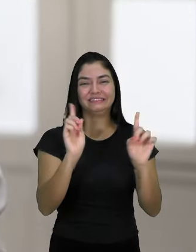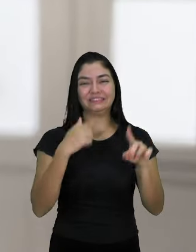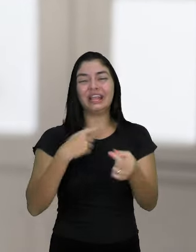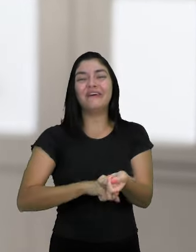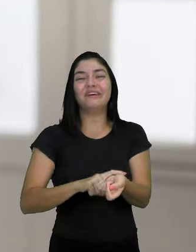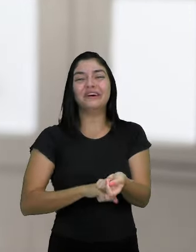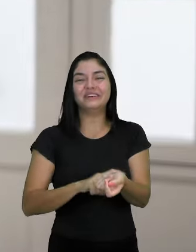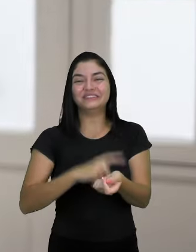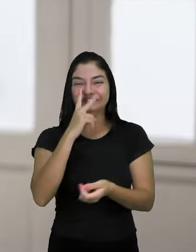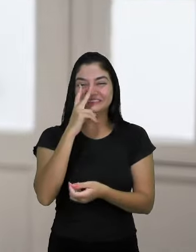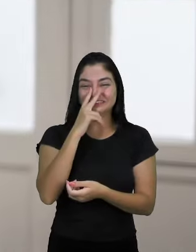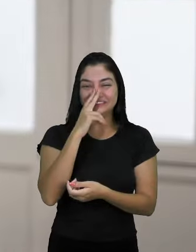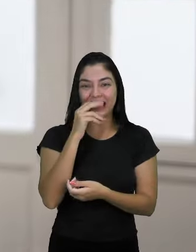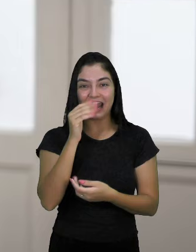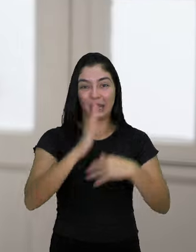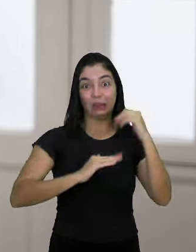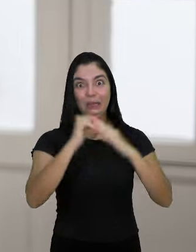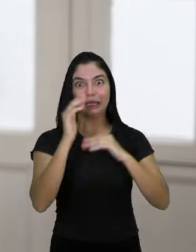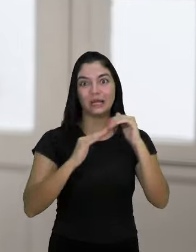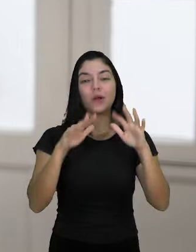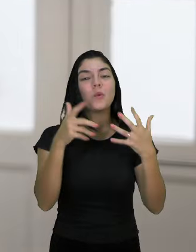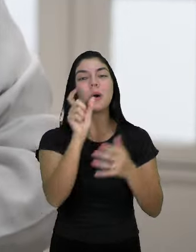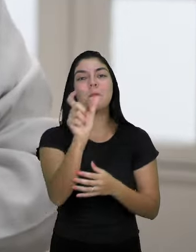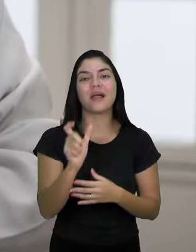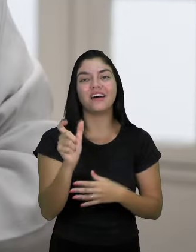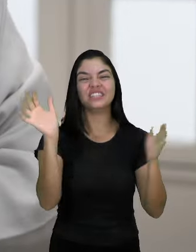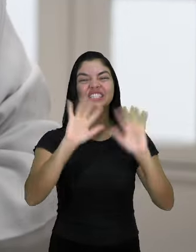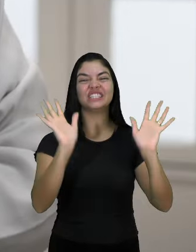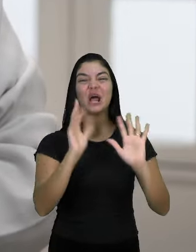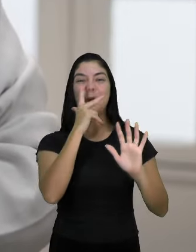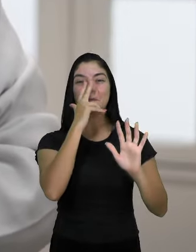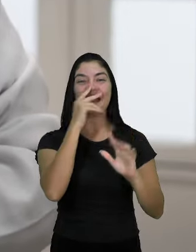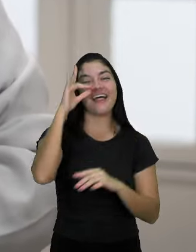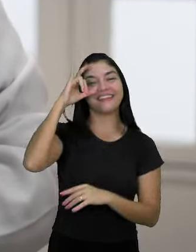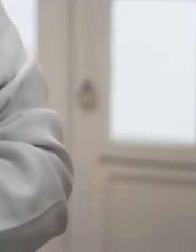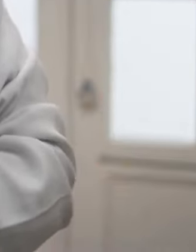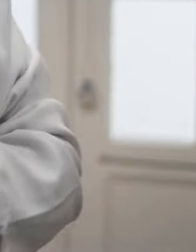nervoso. Falta uma palavra. O tchau ficou muito blogueirinho, né?